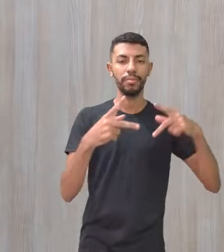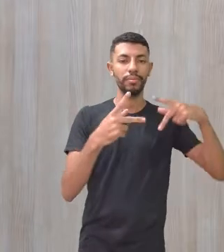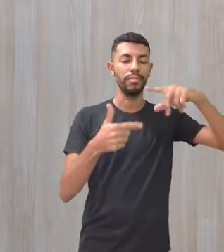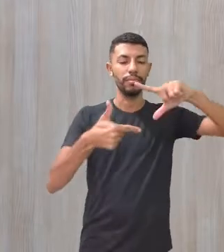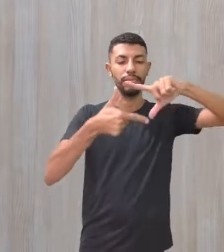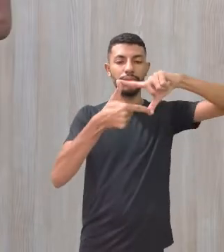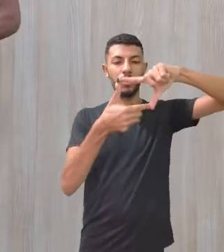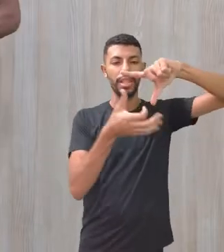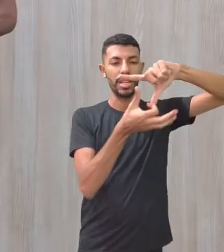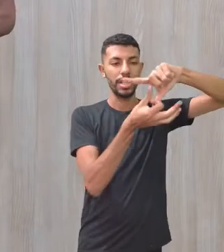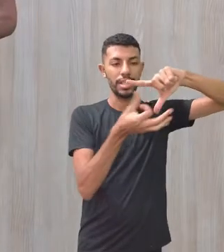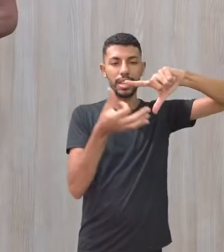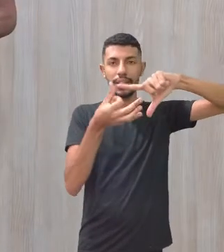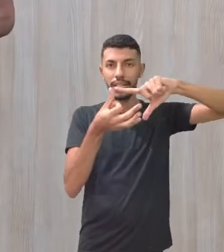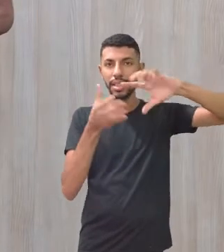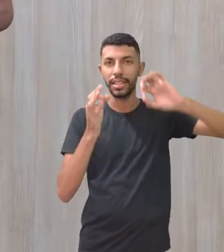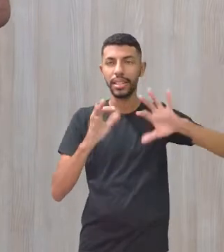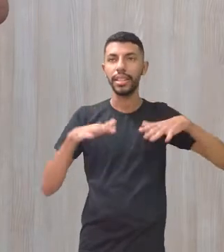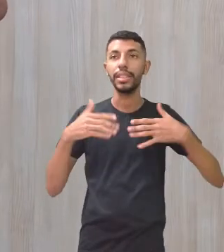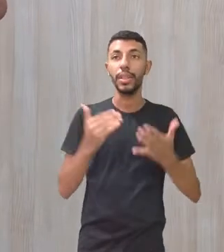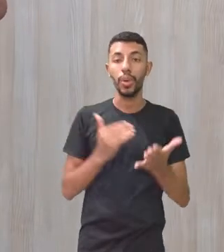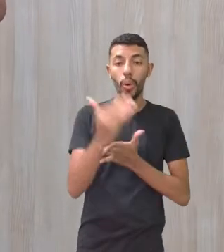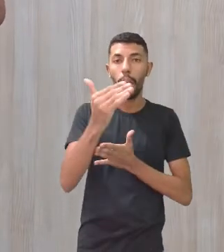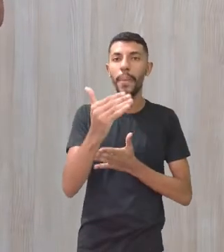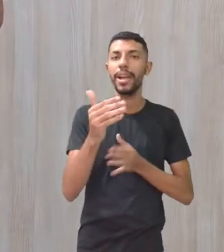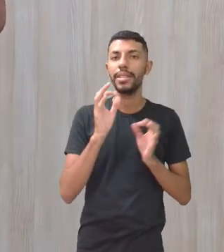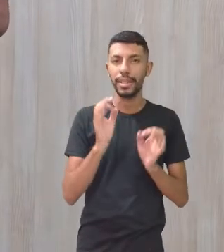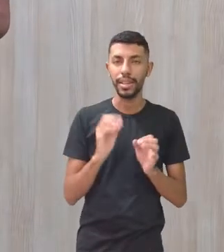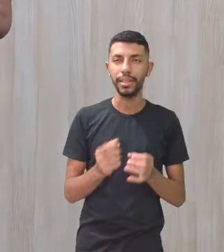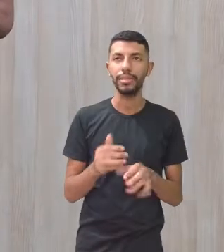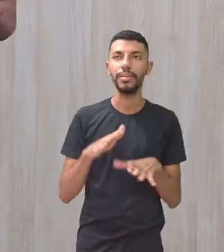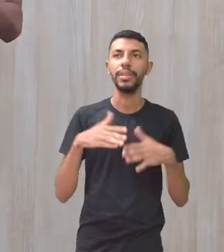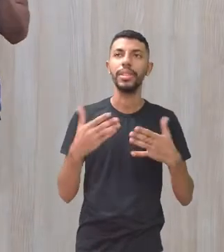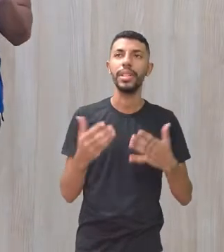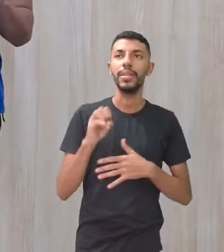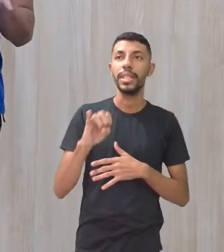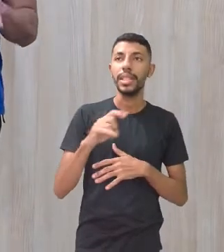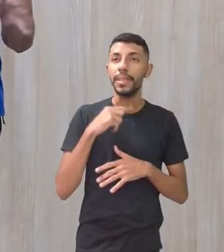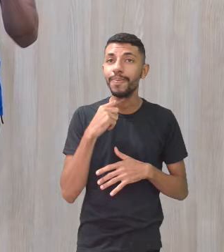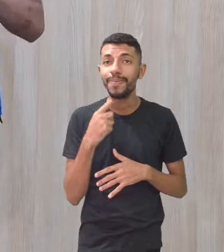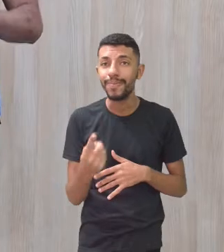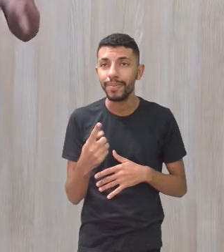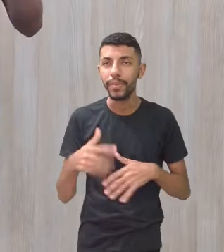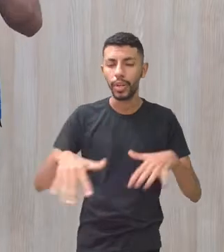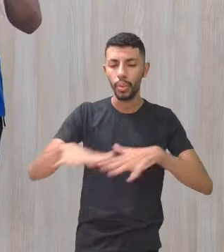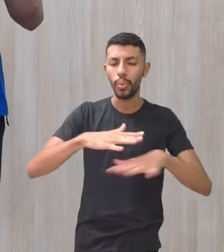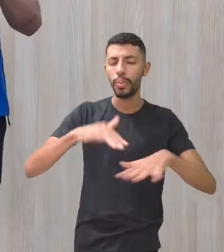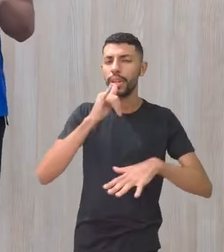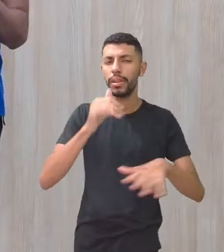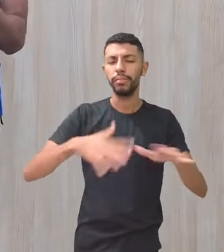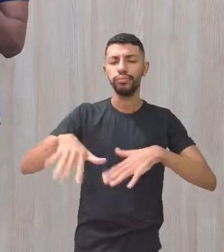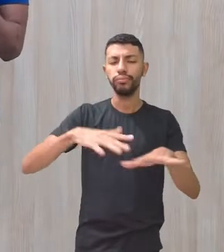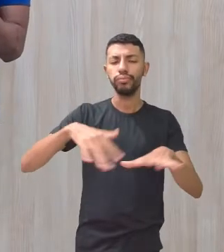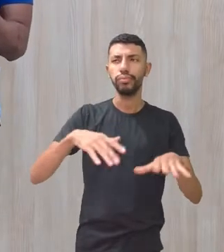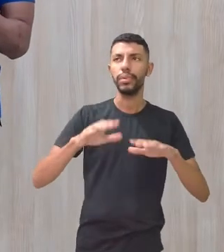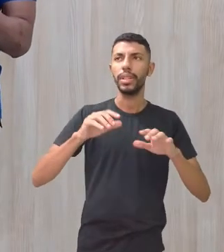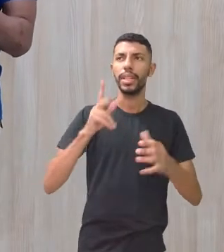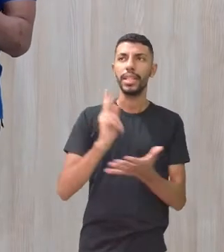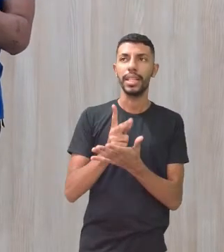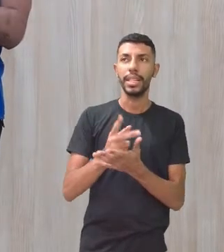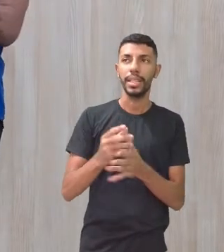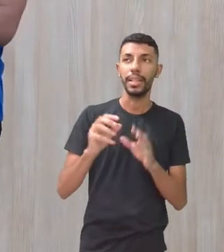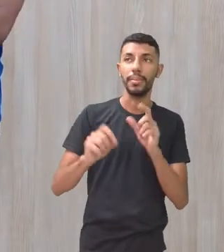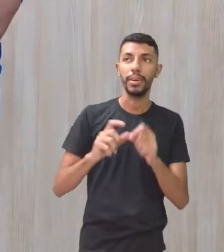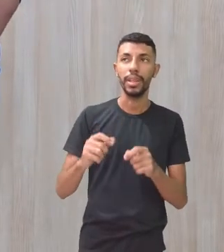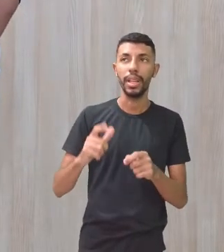6 e 6, começa o jogo. Então, caso nenhum participante, né, embaralhou lá, vai sempre sobrar, quase